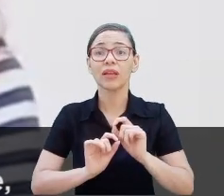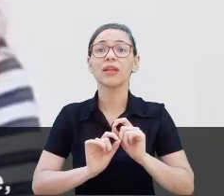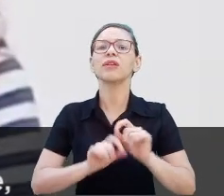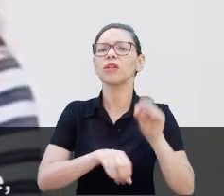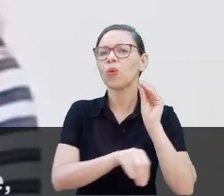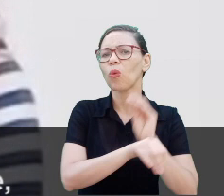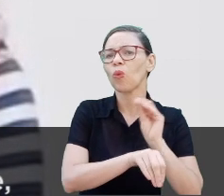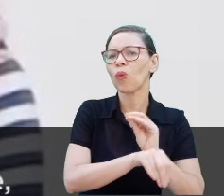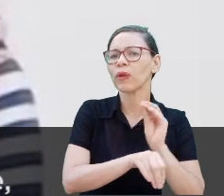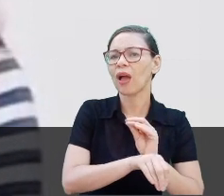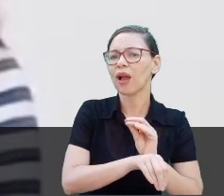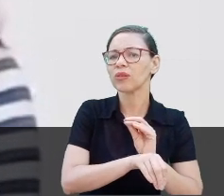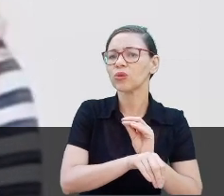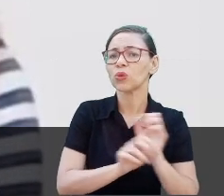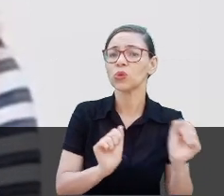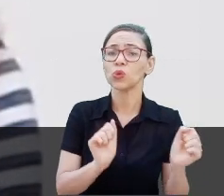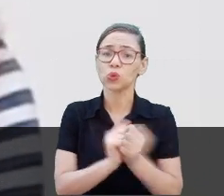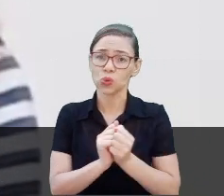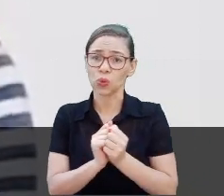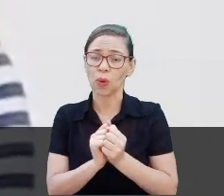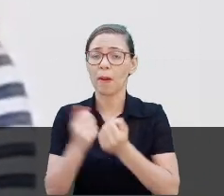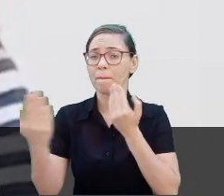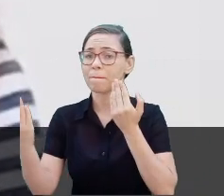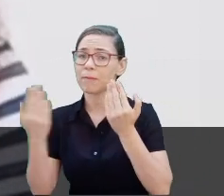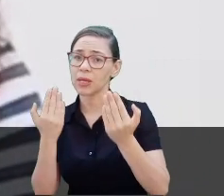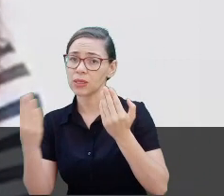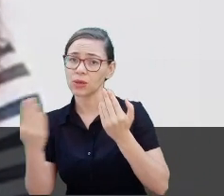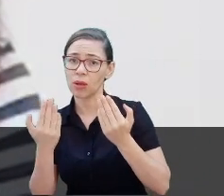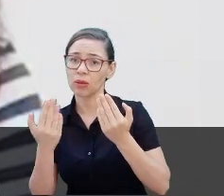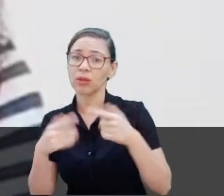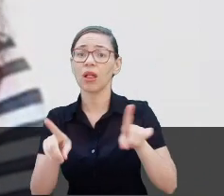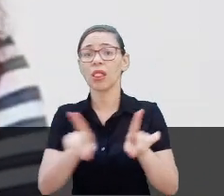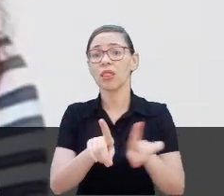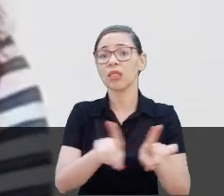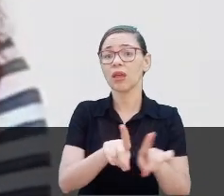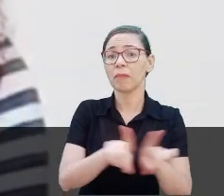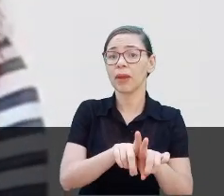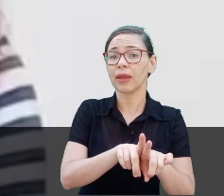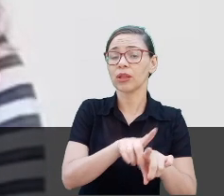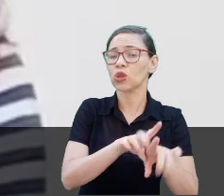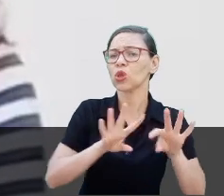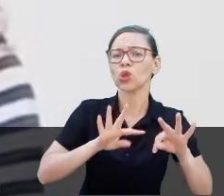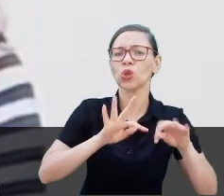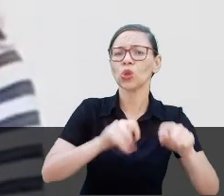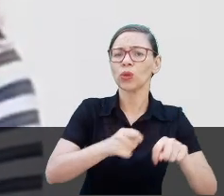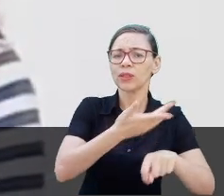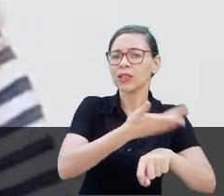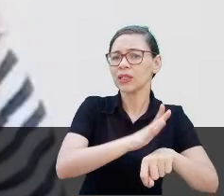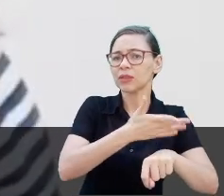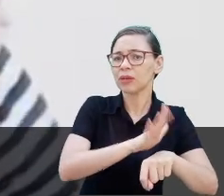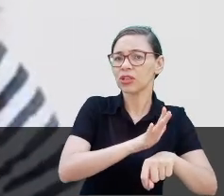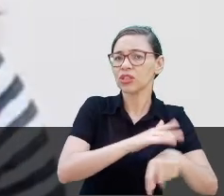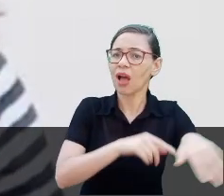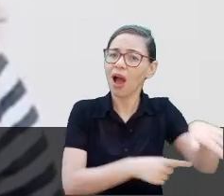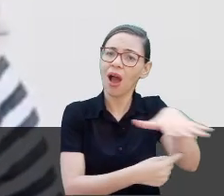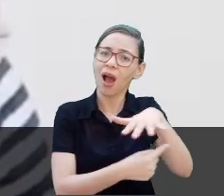uma perspectiva despatologizante, uma perspectiva crítica, uma perspectiva horizontalizada de cuidado com relação à psicologia, mas